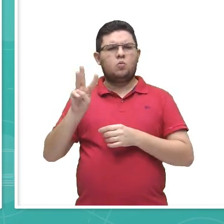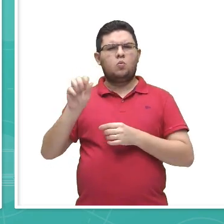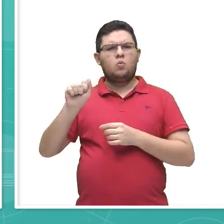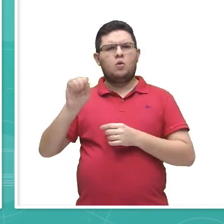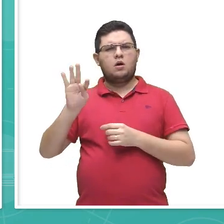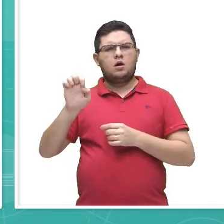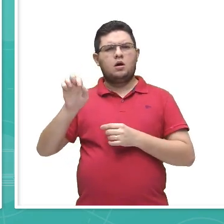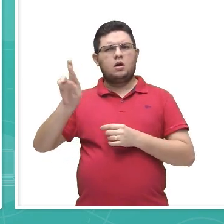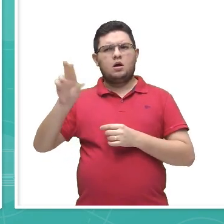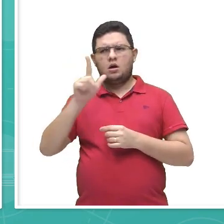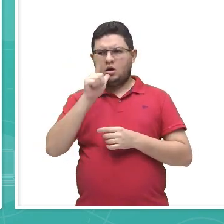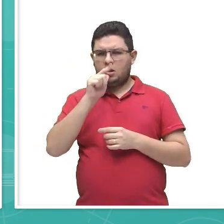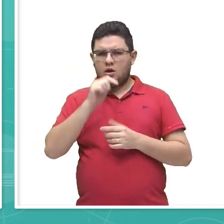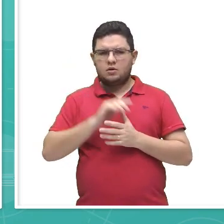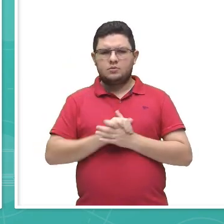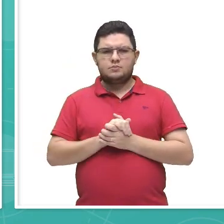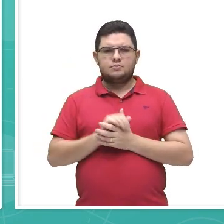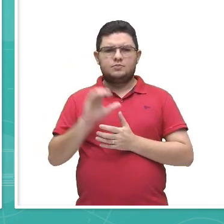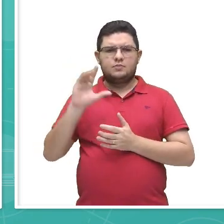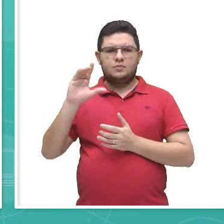ok? Dominó.